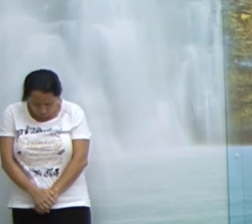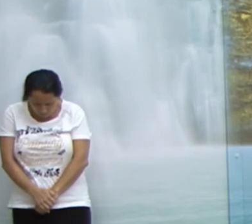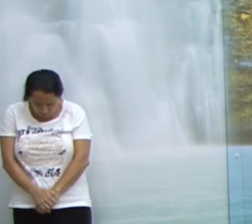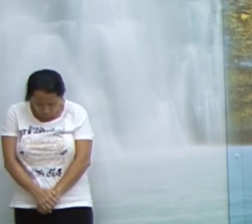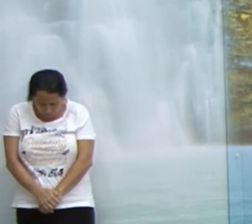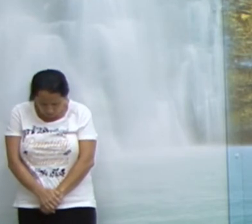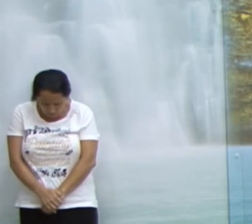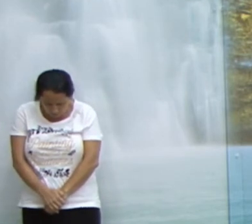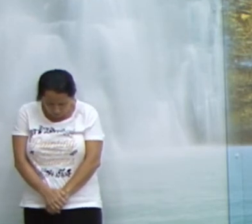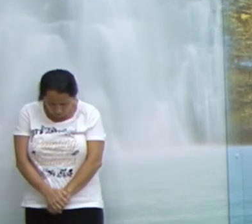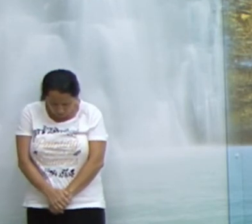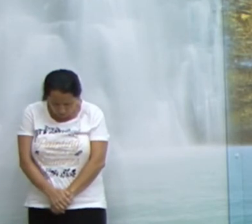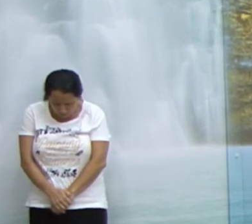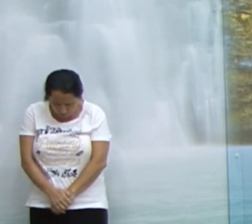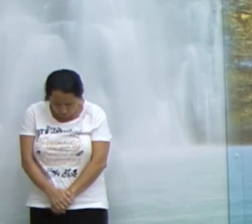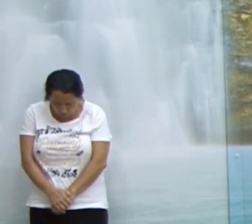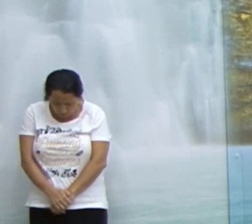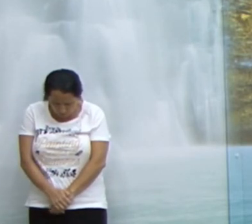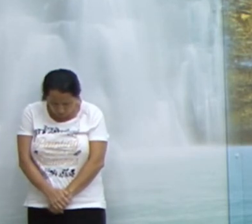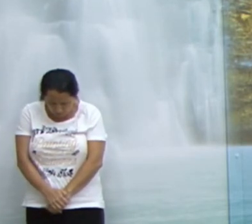Prédios serão engolidos.